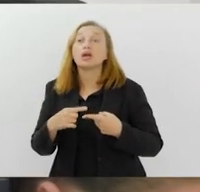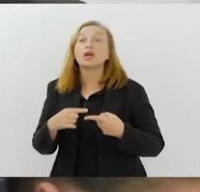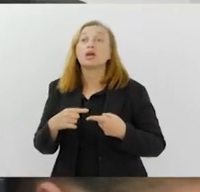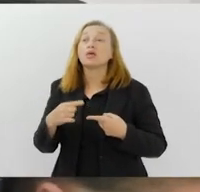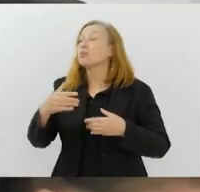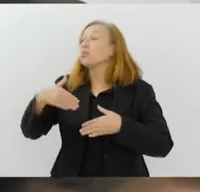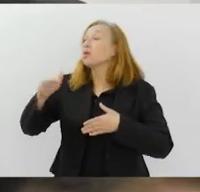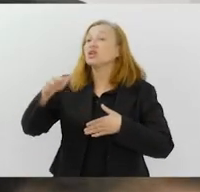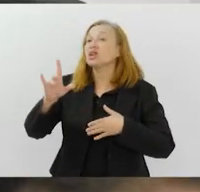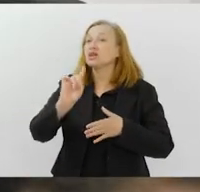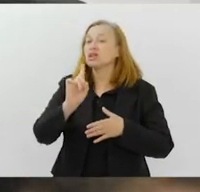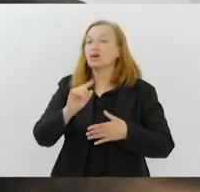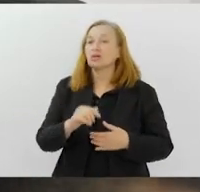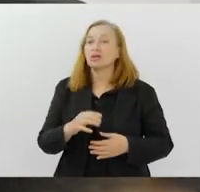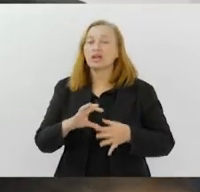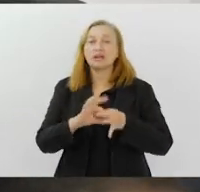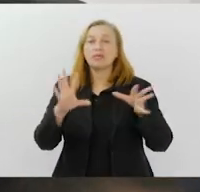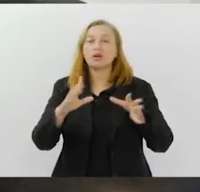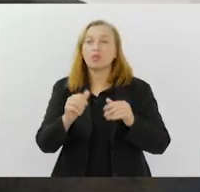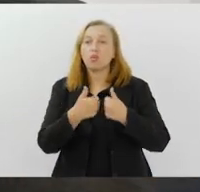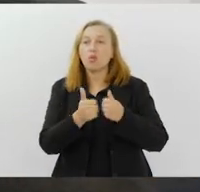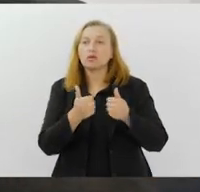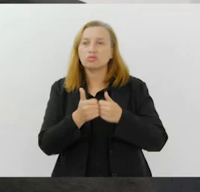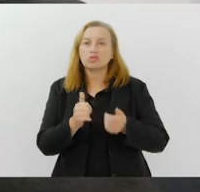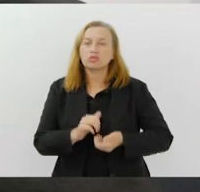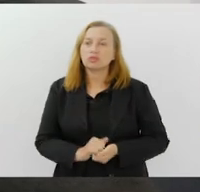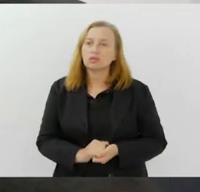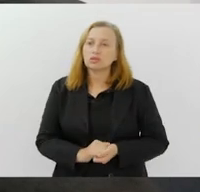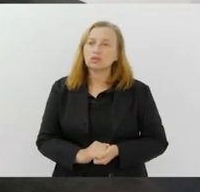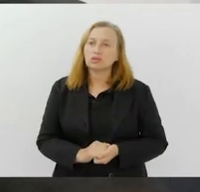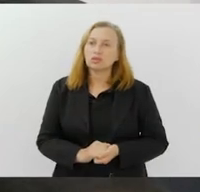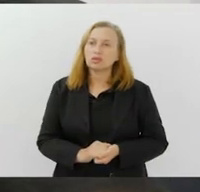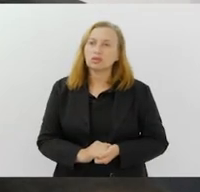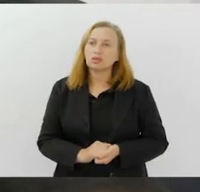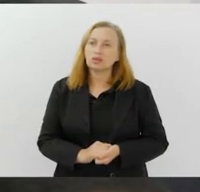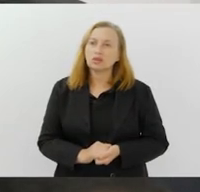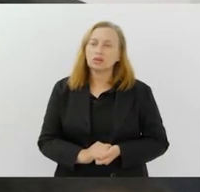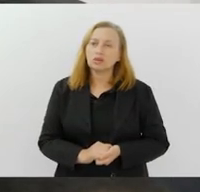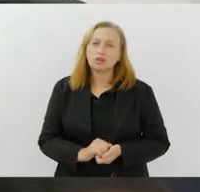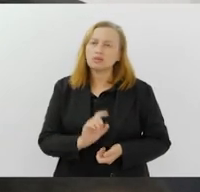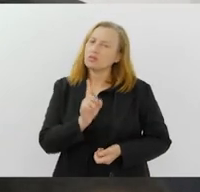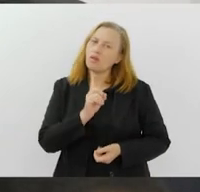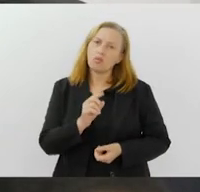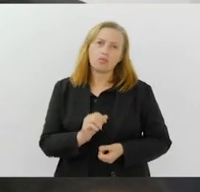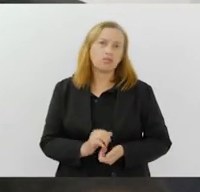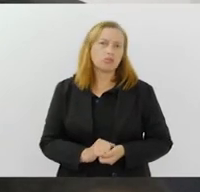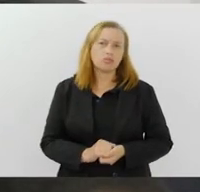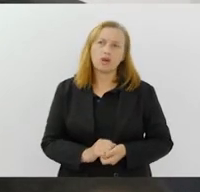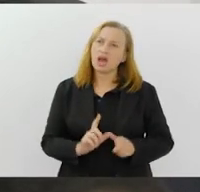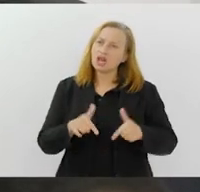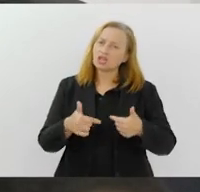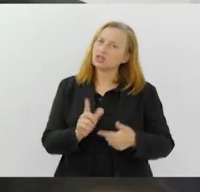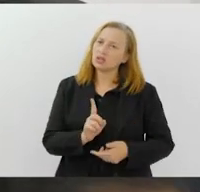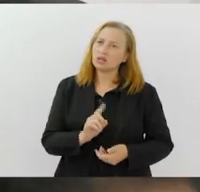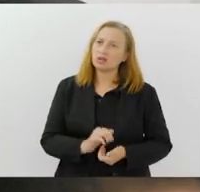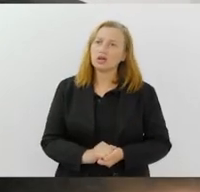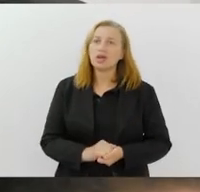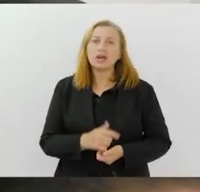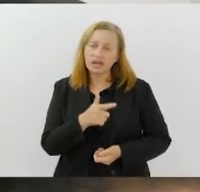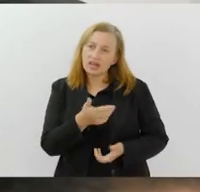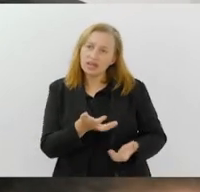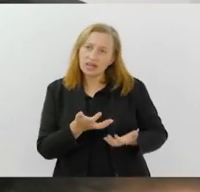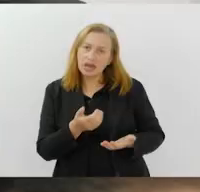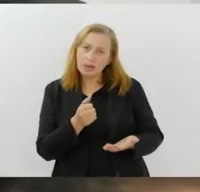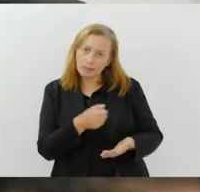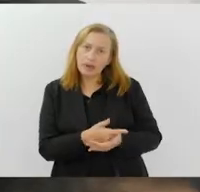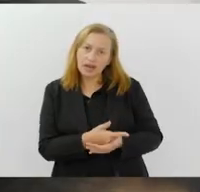pode ir liberou o ônibus pô Não é assim que você faz não meu filho eu falei olha só ele tá querendo pagar